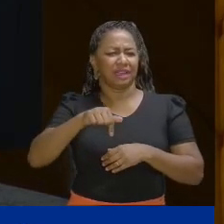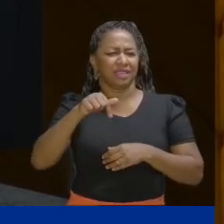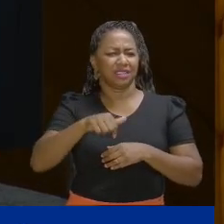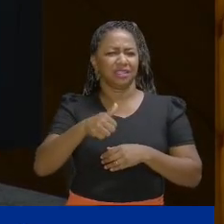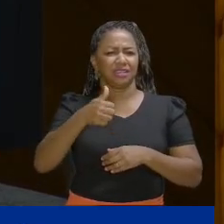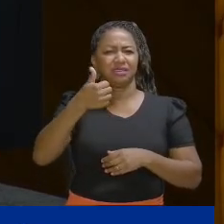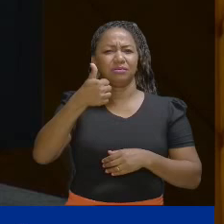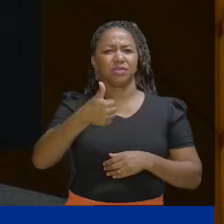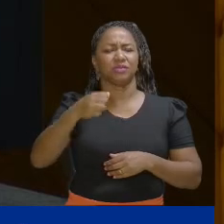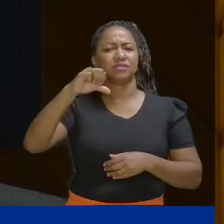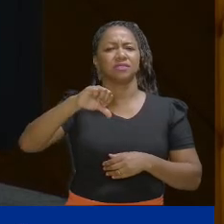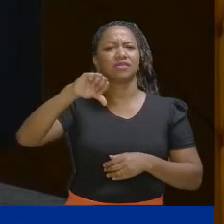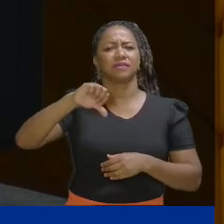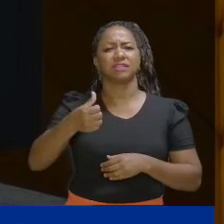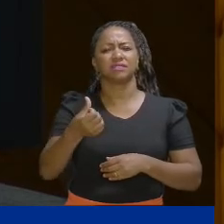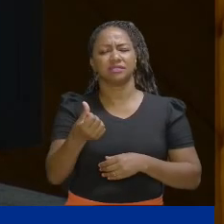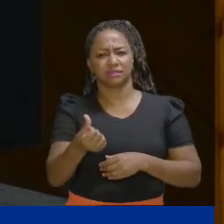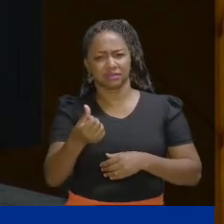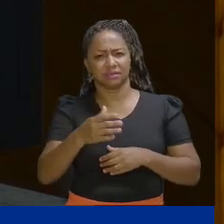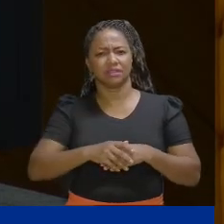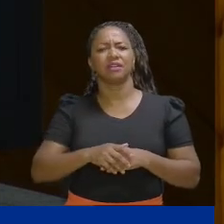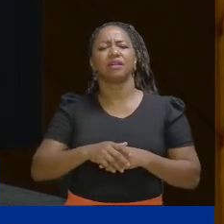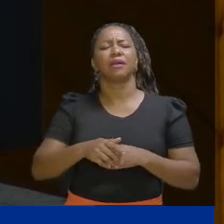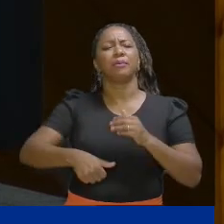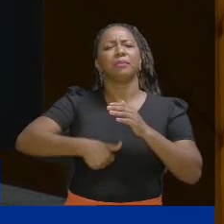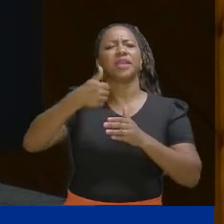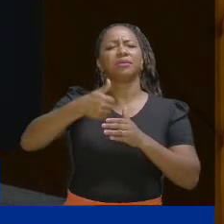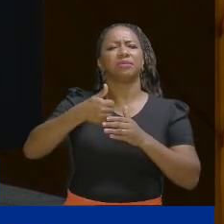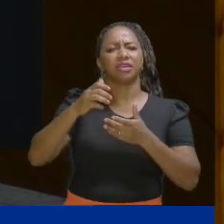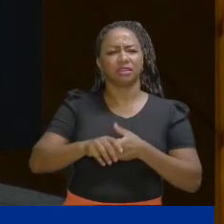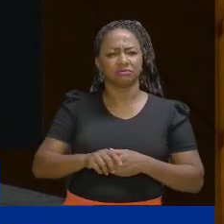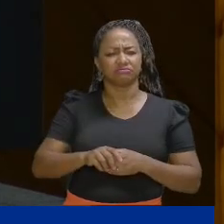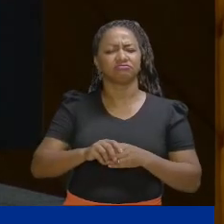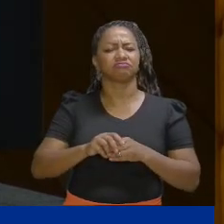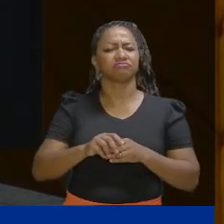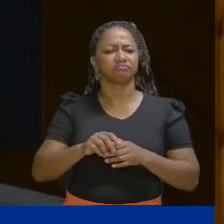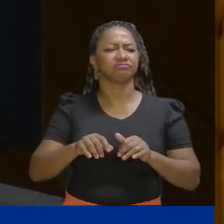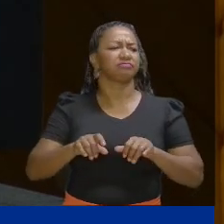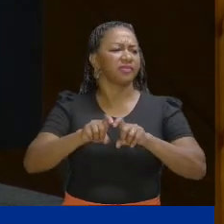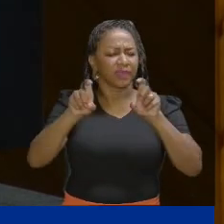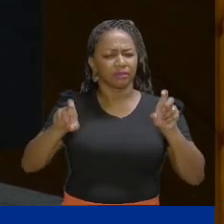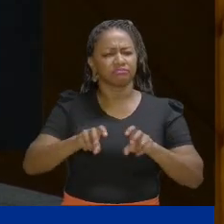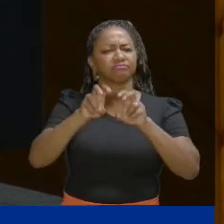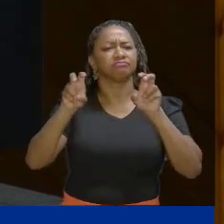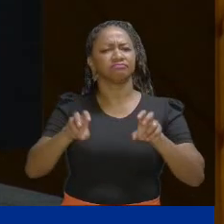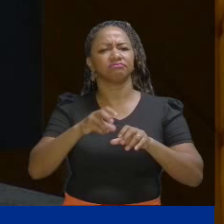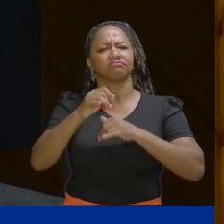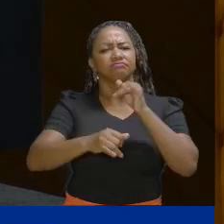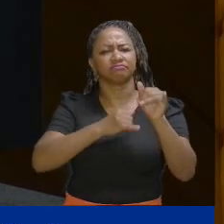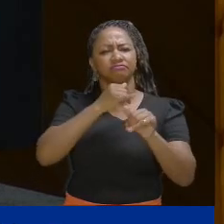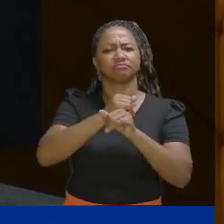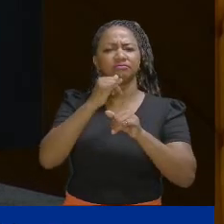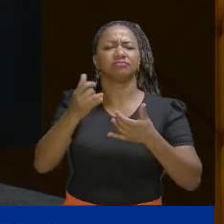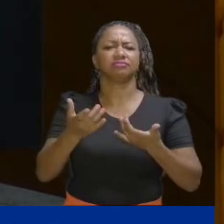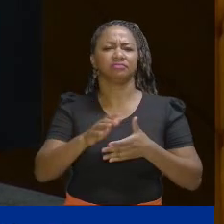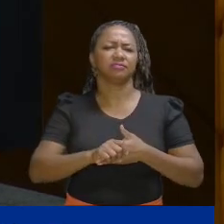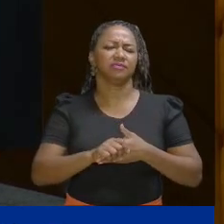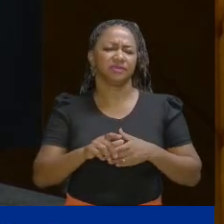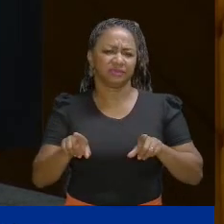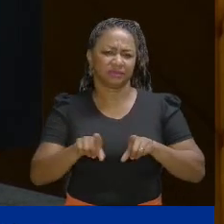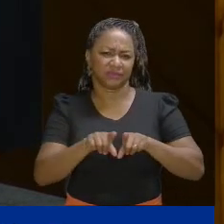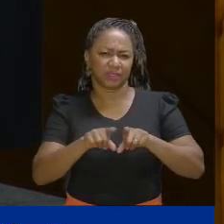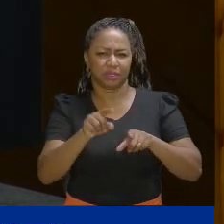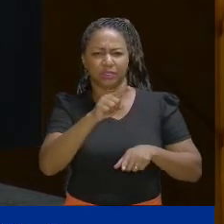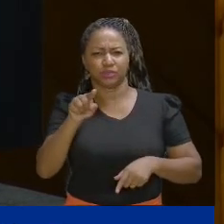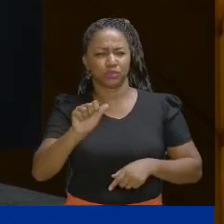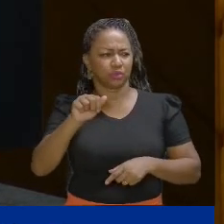96, primeiro passou pela informática e depois por diversos setores, esteve em zona eleitoral, então,